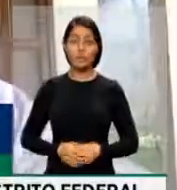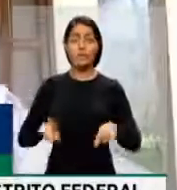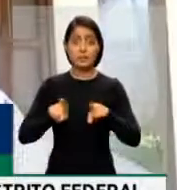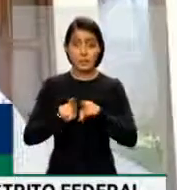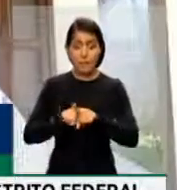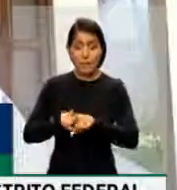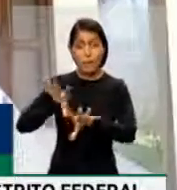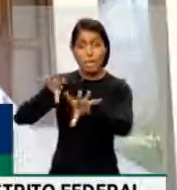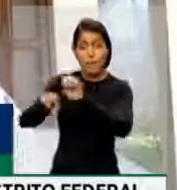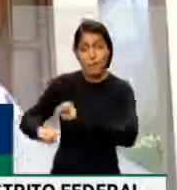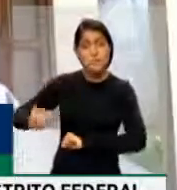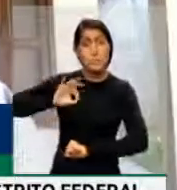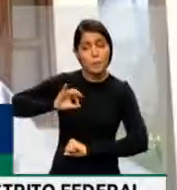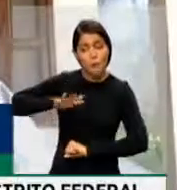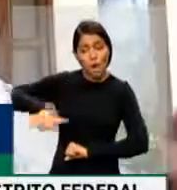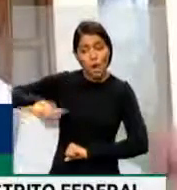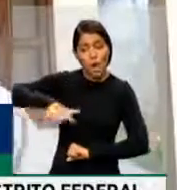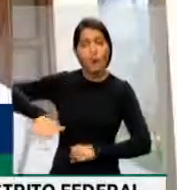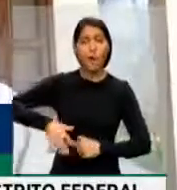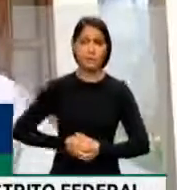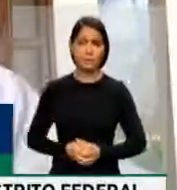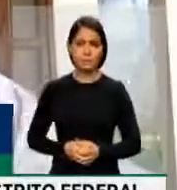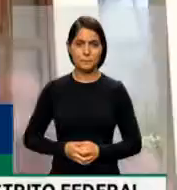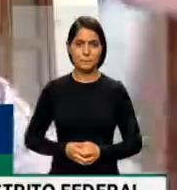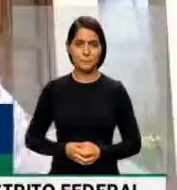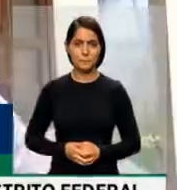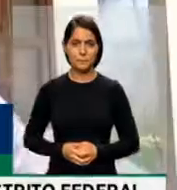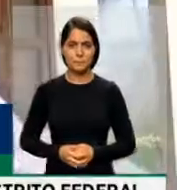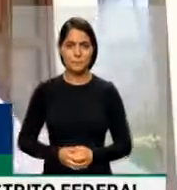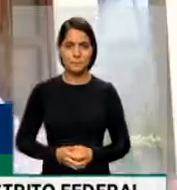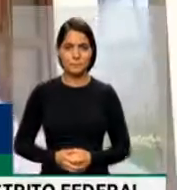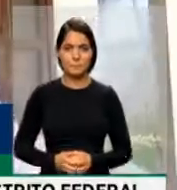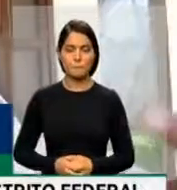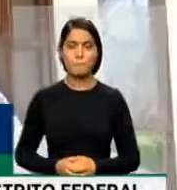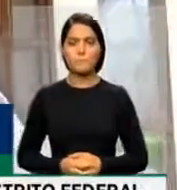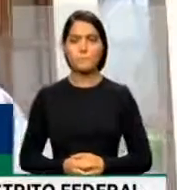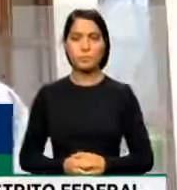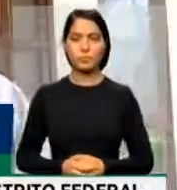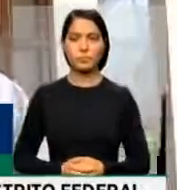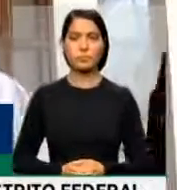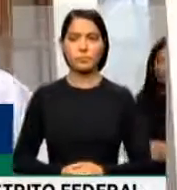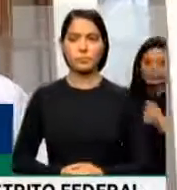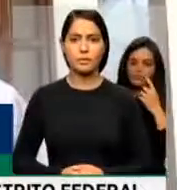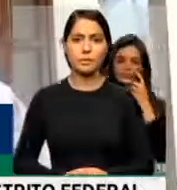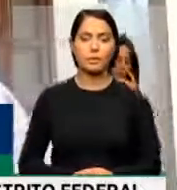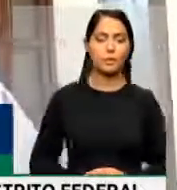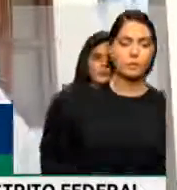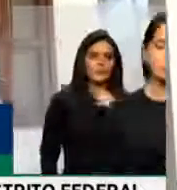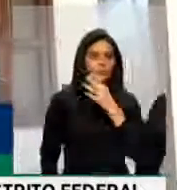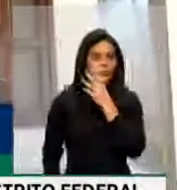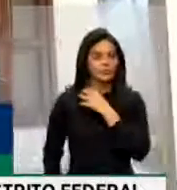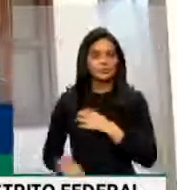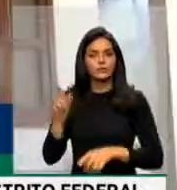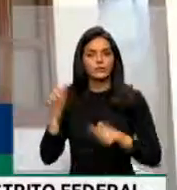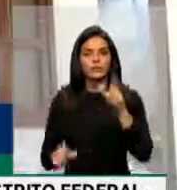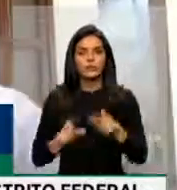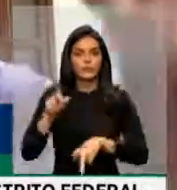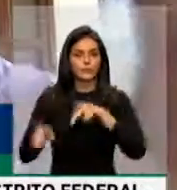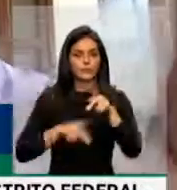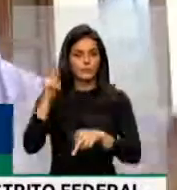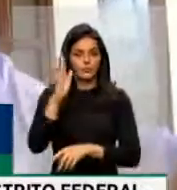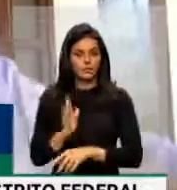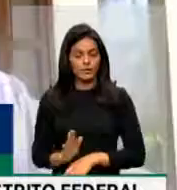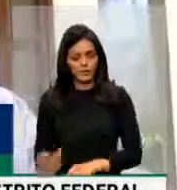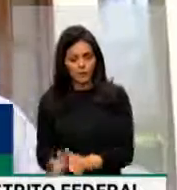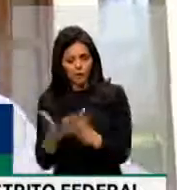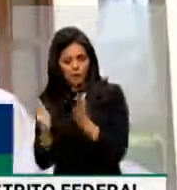formar os policiais para compreender que quem paga os seus salários são os cidadãos brasileiros, dos mais humildes